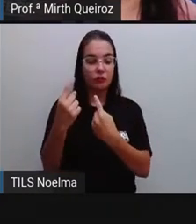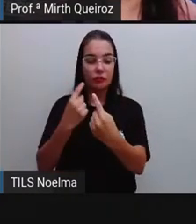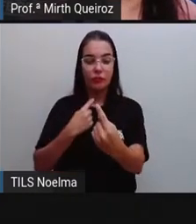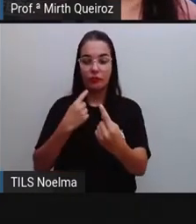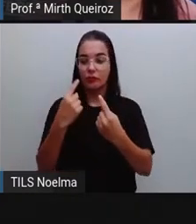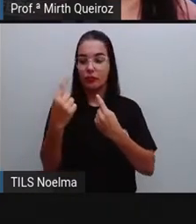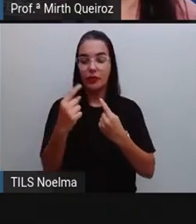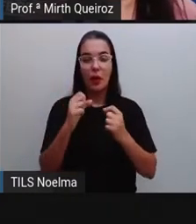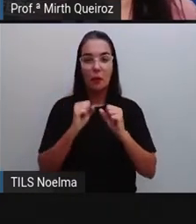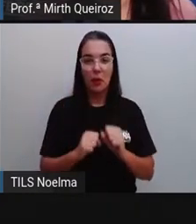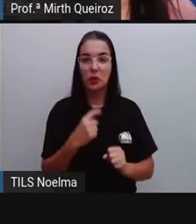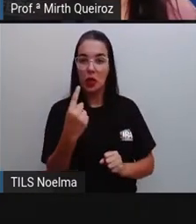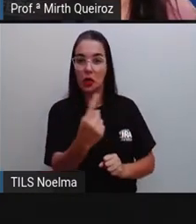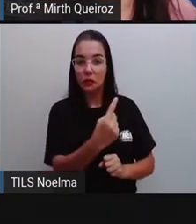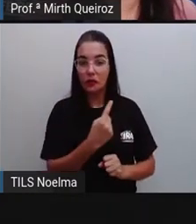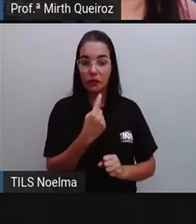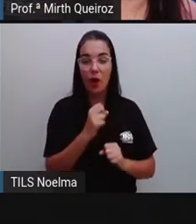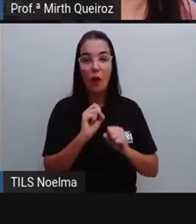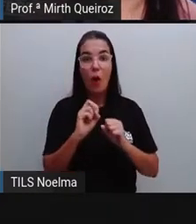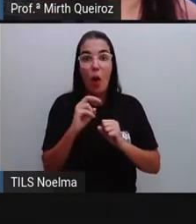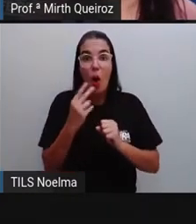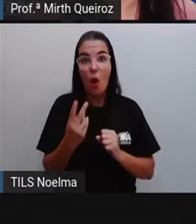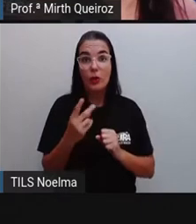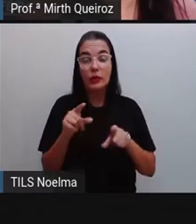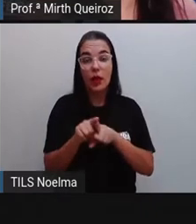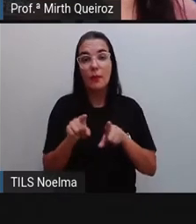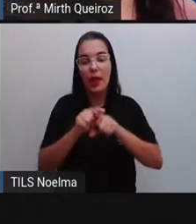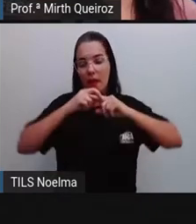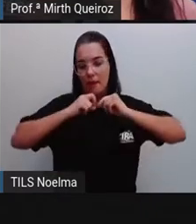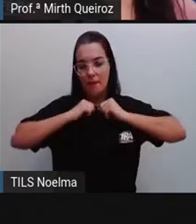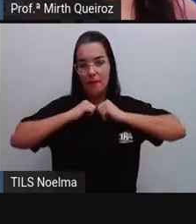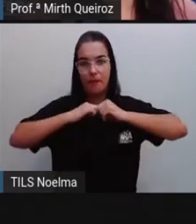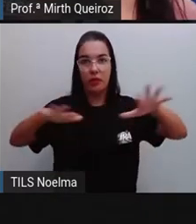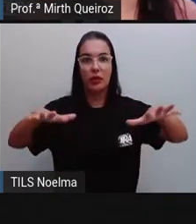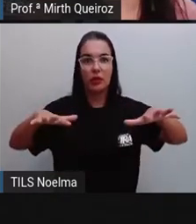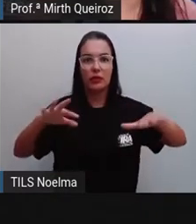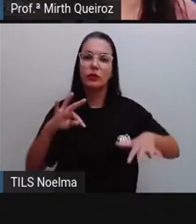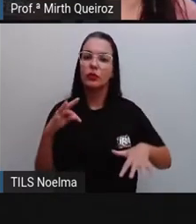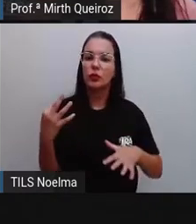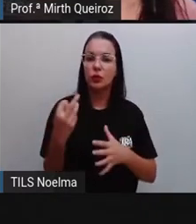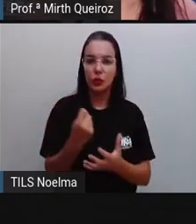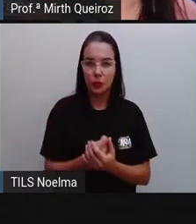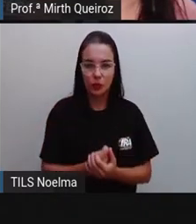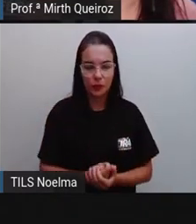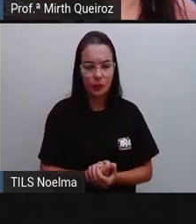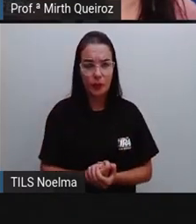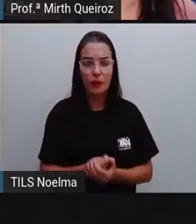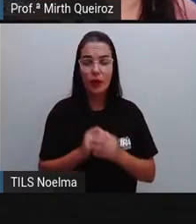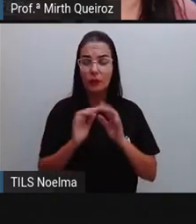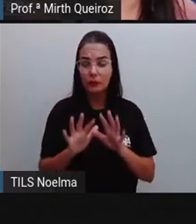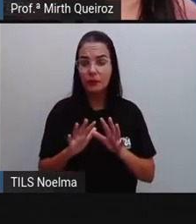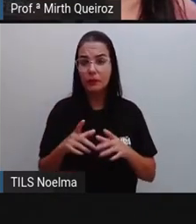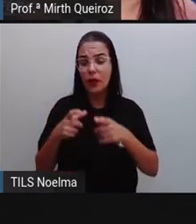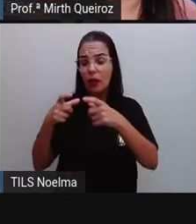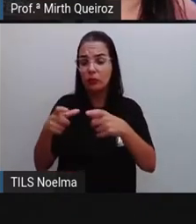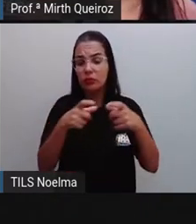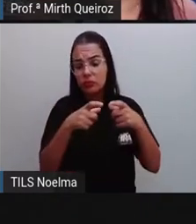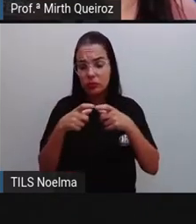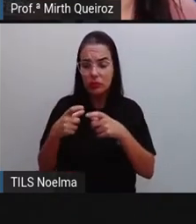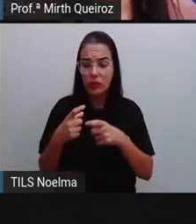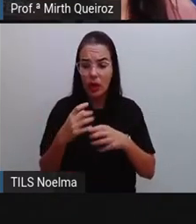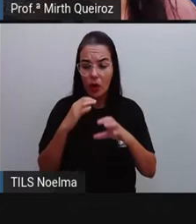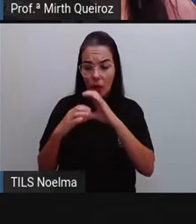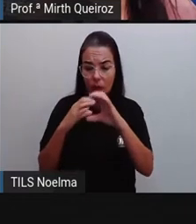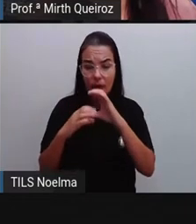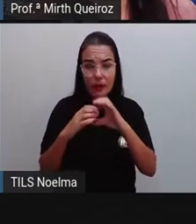forma individual ou de massa, que a gente vai ver daqui a pouquinho, né? Então, esses meios de comunicação são